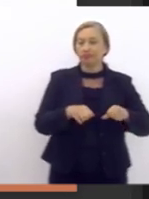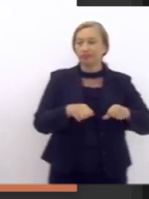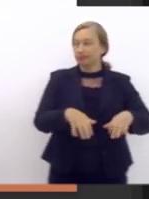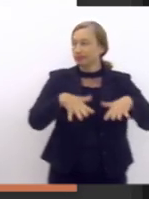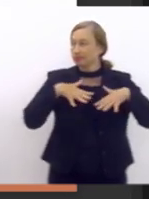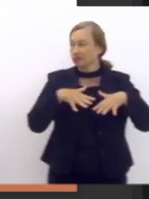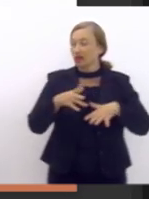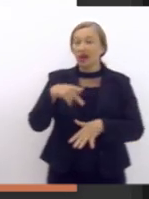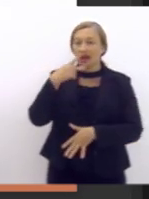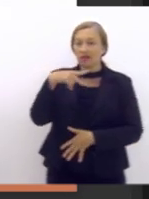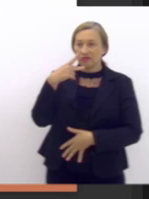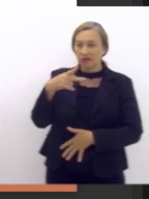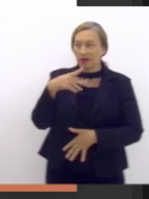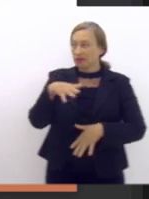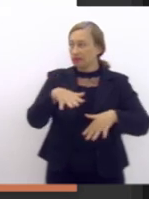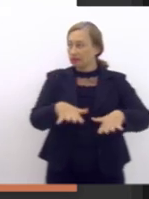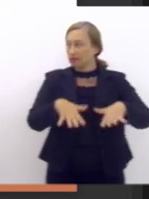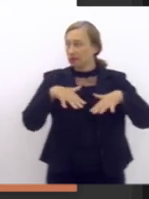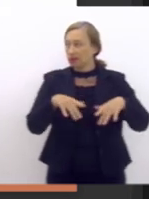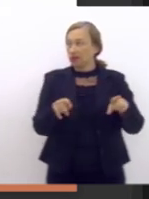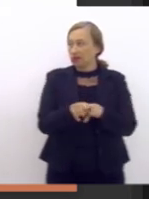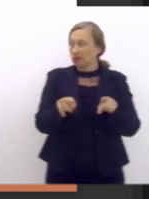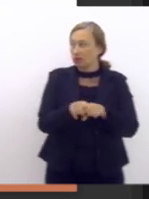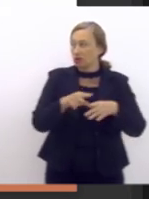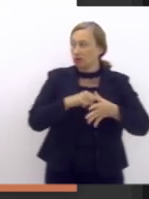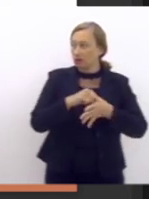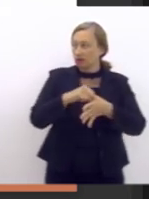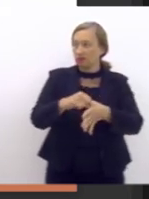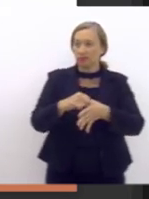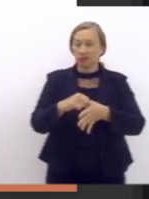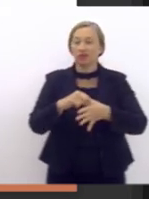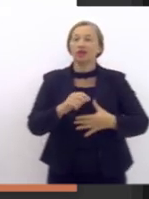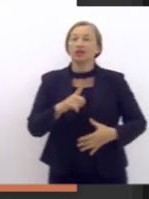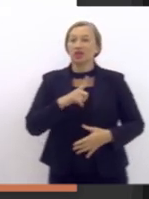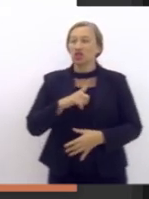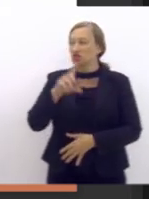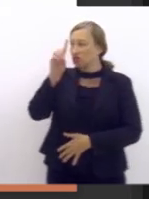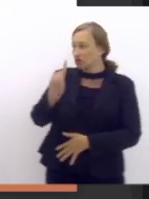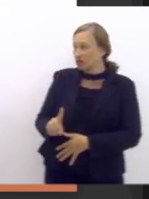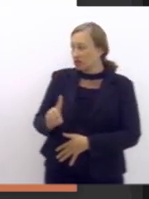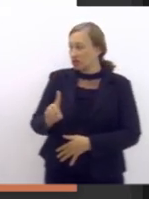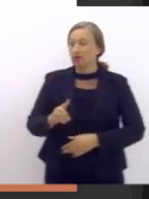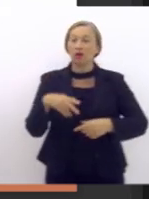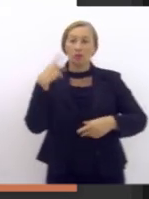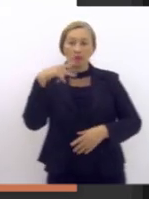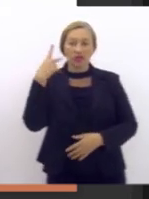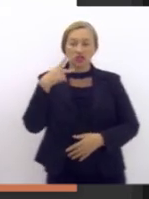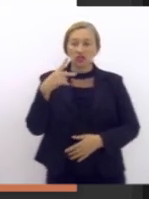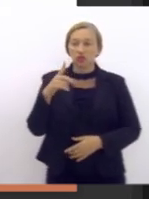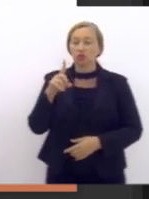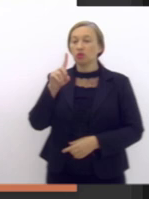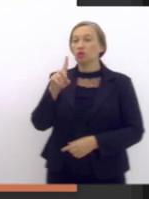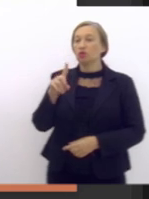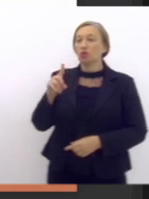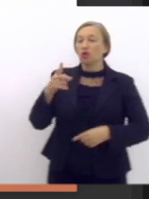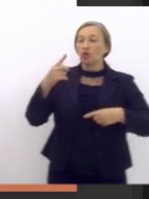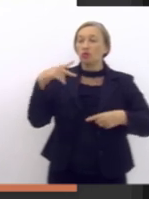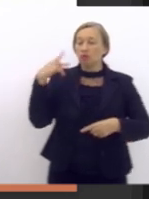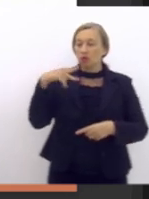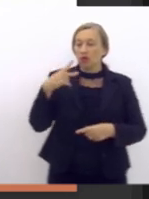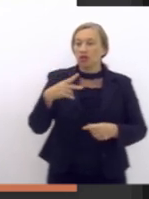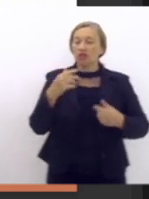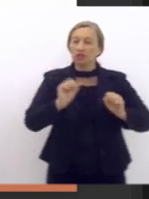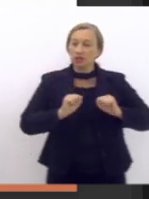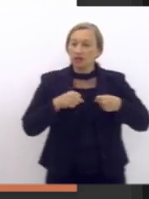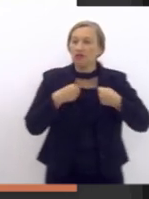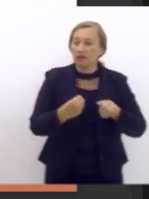fala durante as sessões plenárias, assim como os líderes partidários têm direito. Então funciona como um partido político, com a diferença que é na defesa